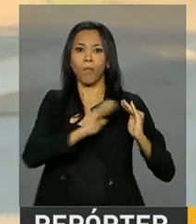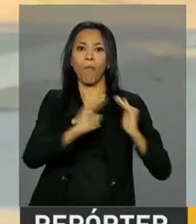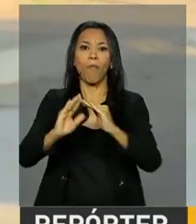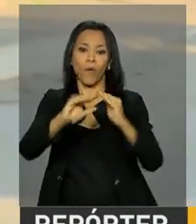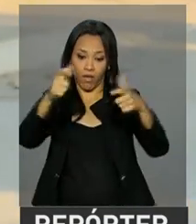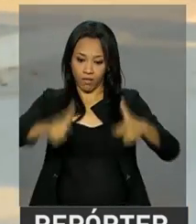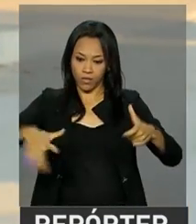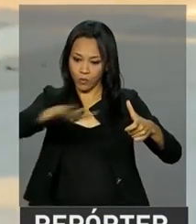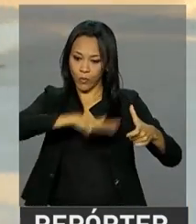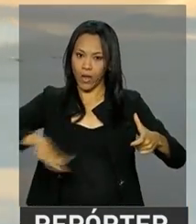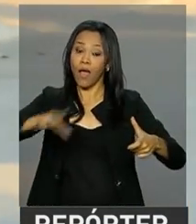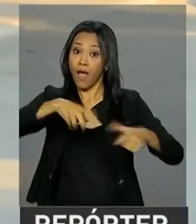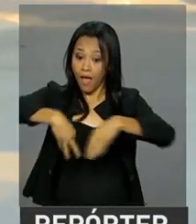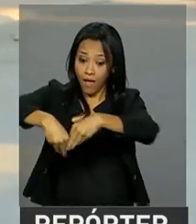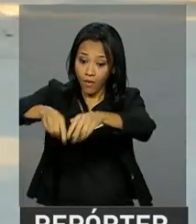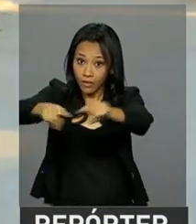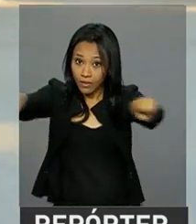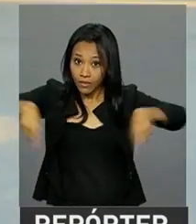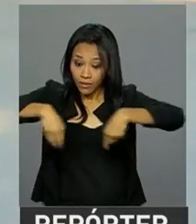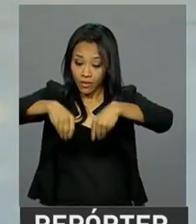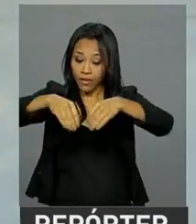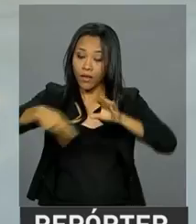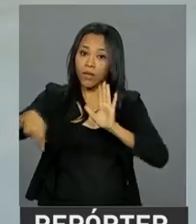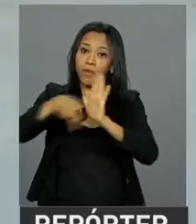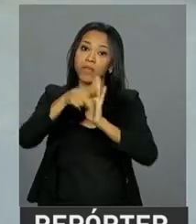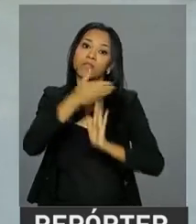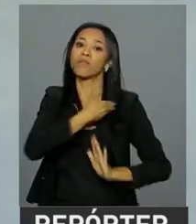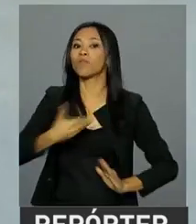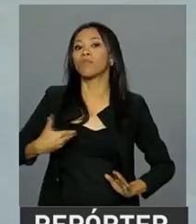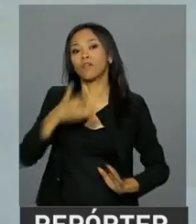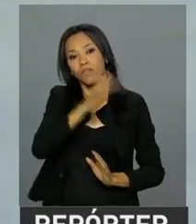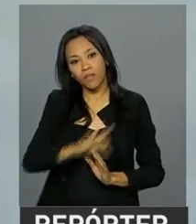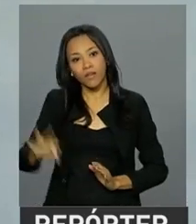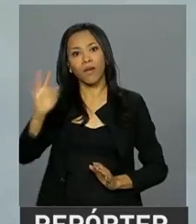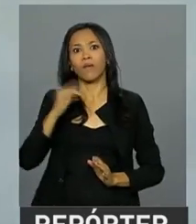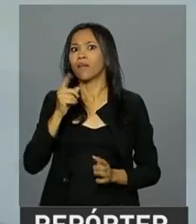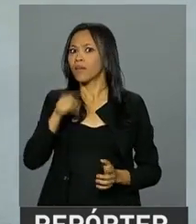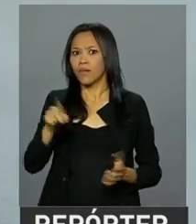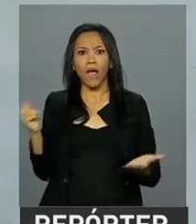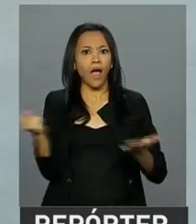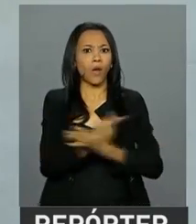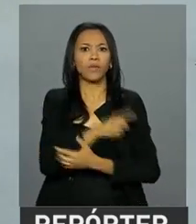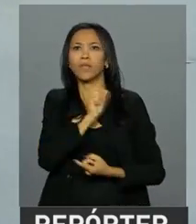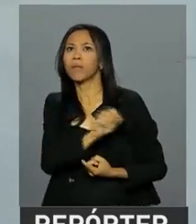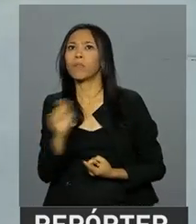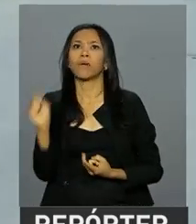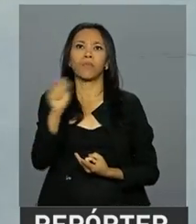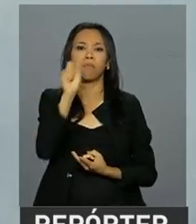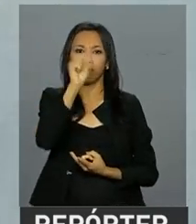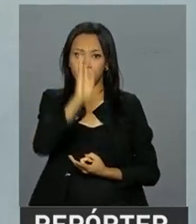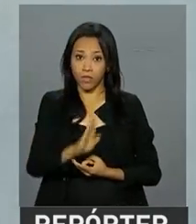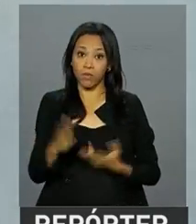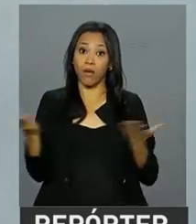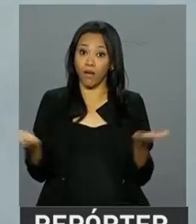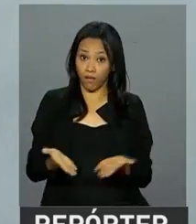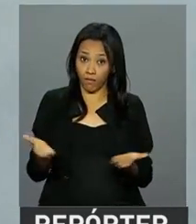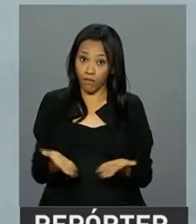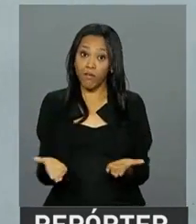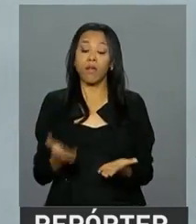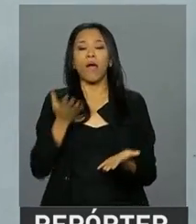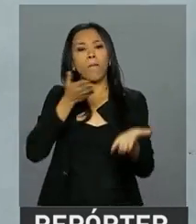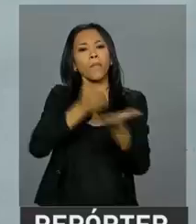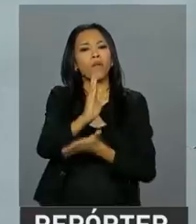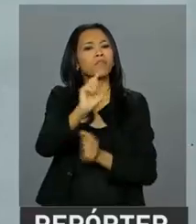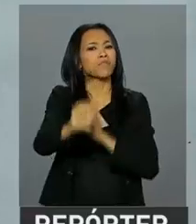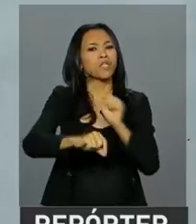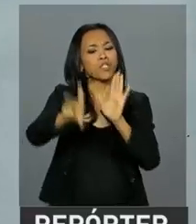vivem em áreas que pertencem à União. Situação irregular que se repete em vários outros cantos do país. Agora, com a aprovação de